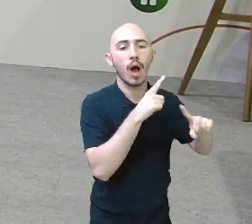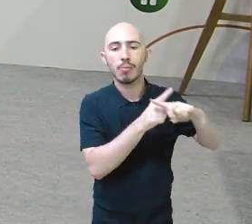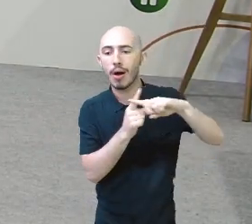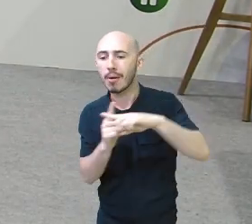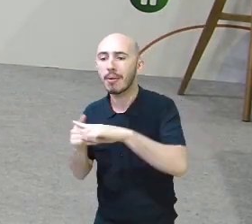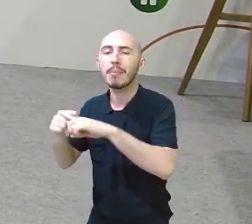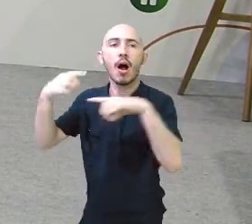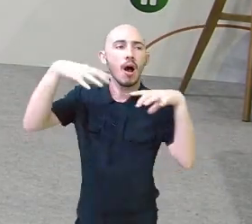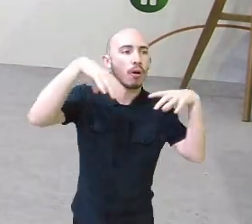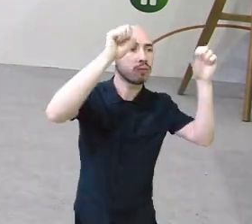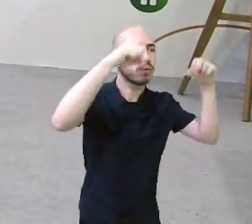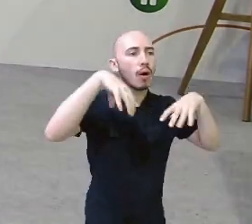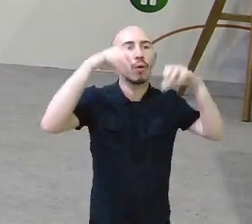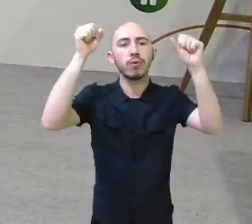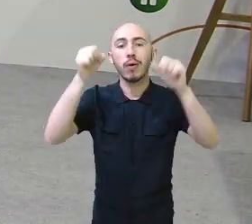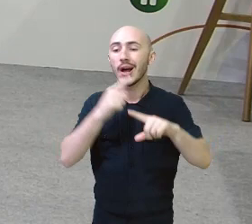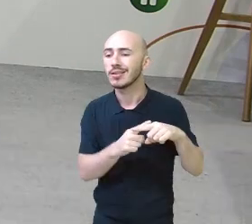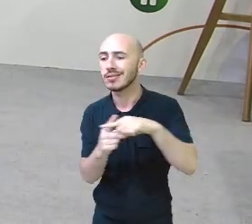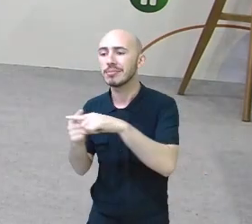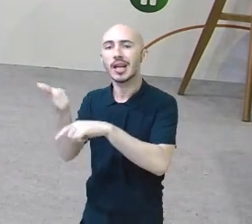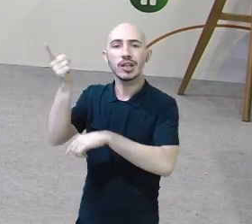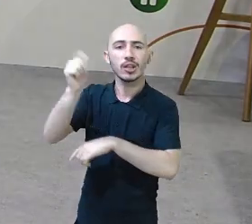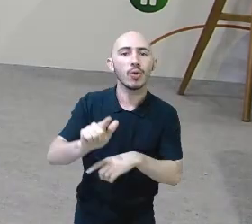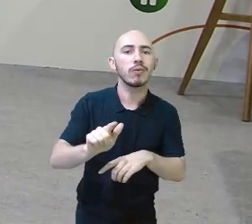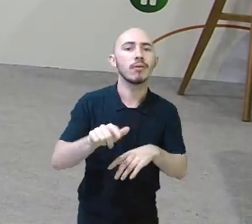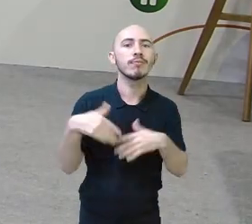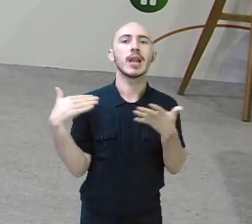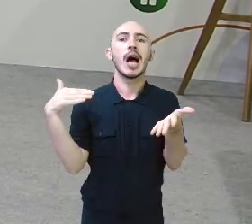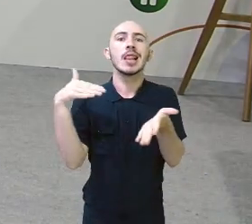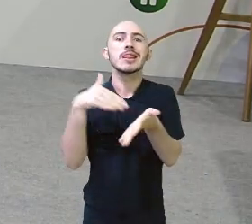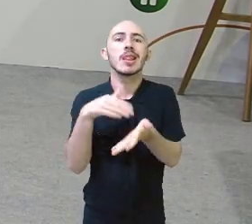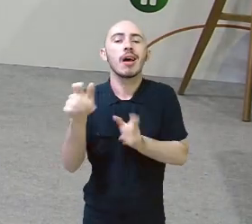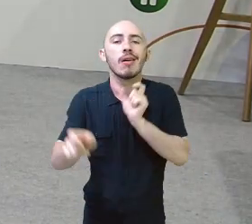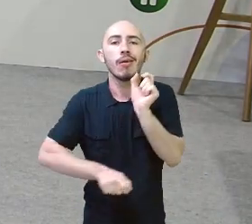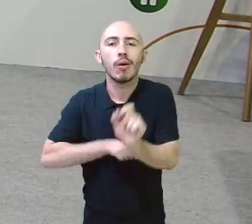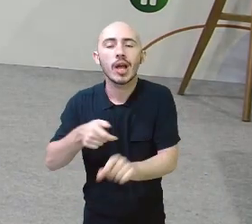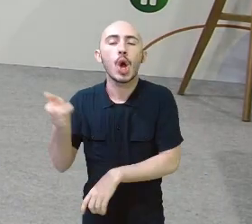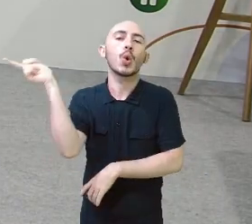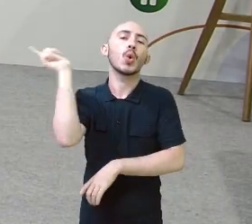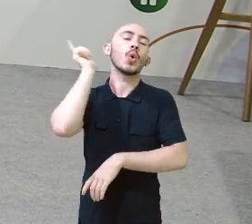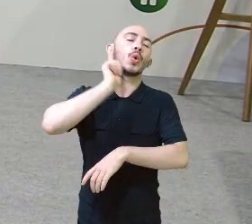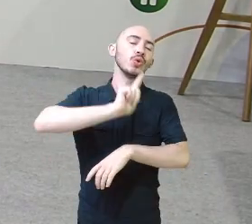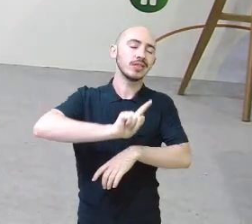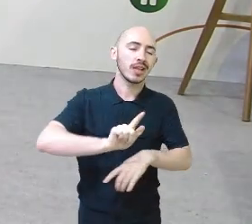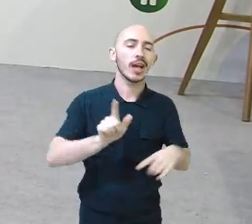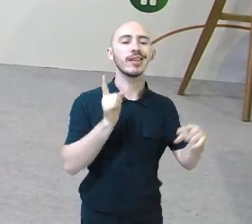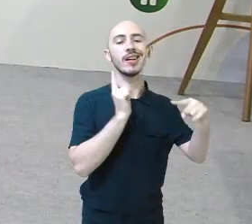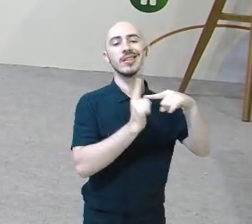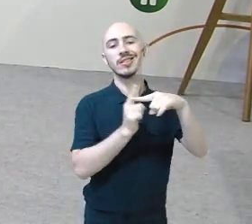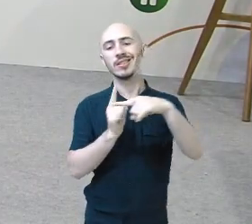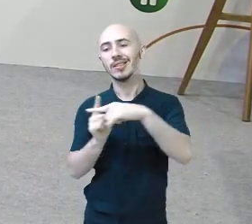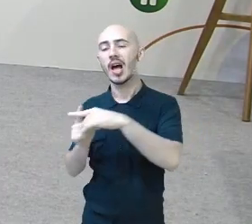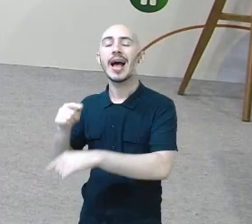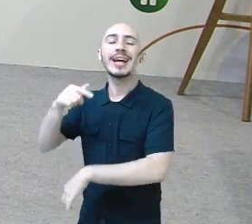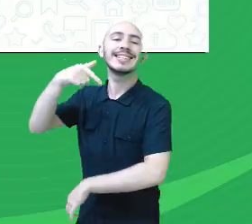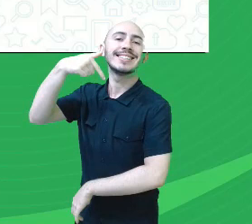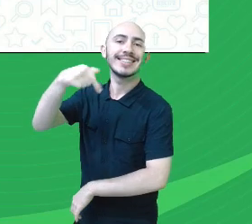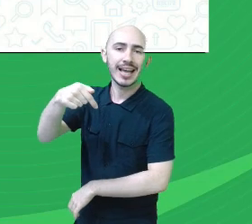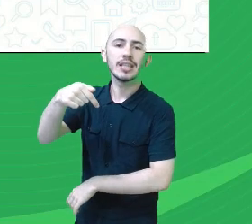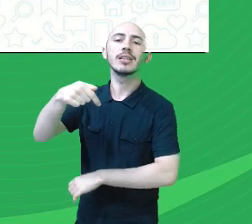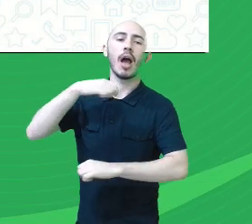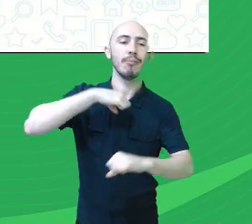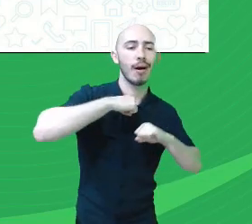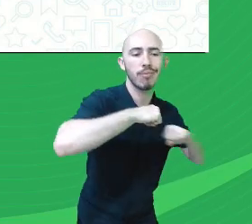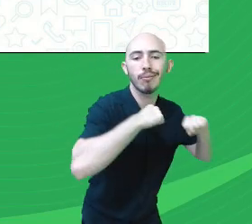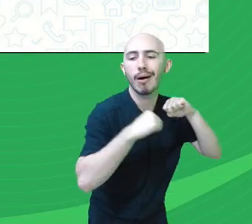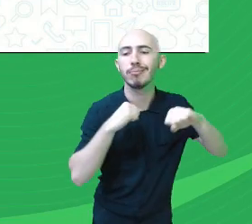passa por outro, até que ele consegue passar pelos 7